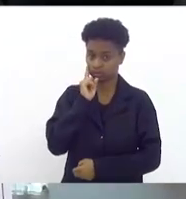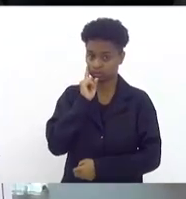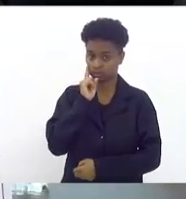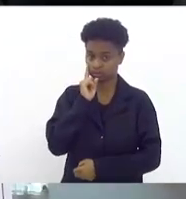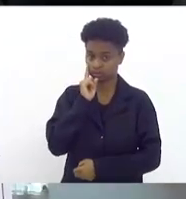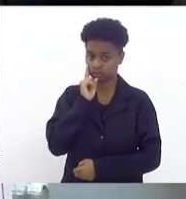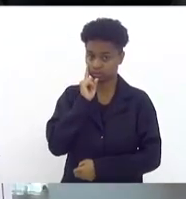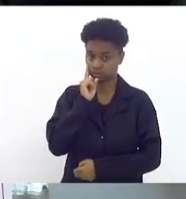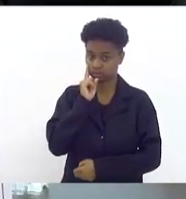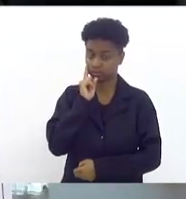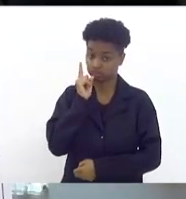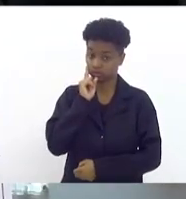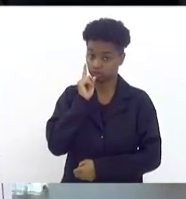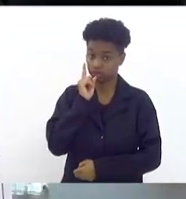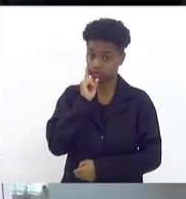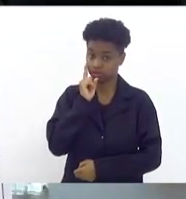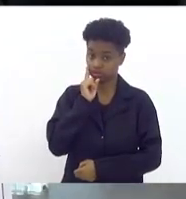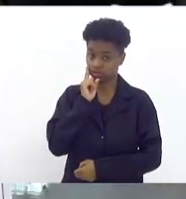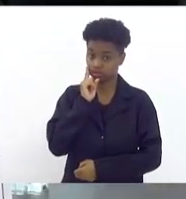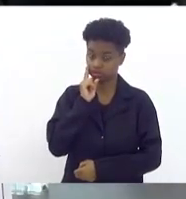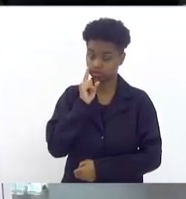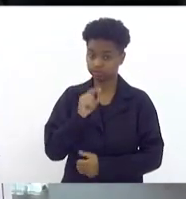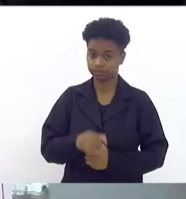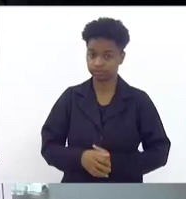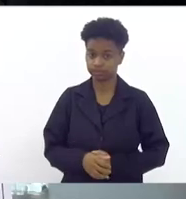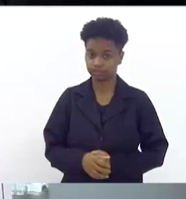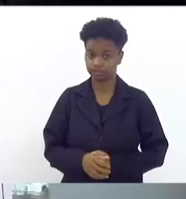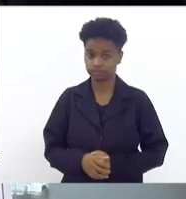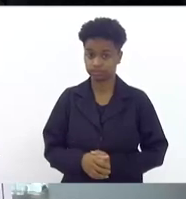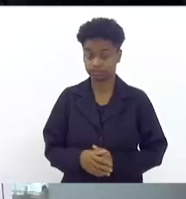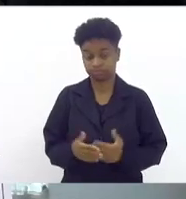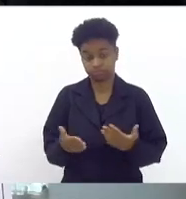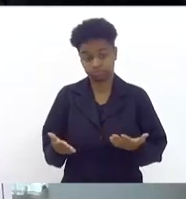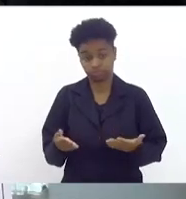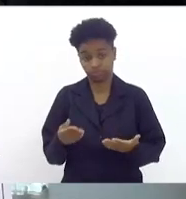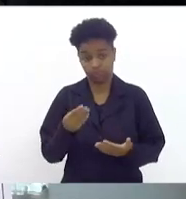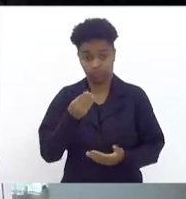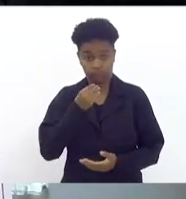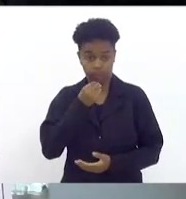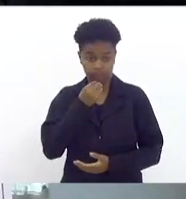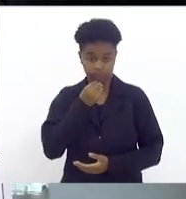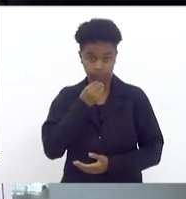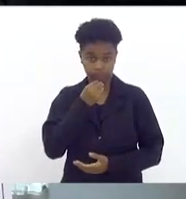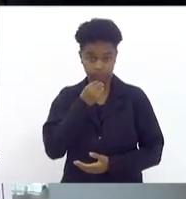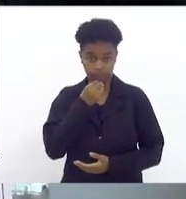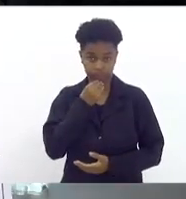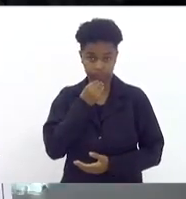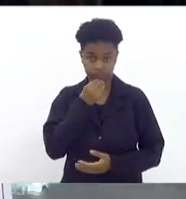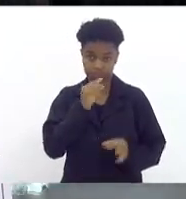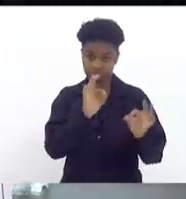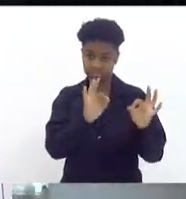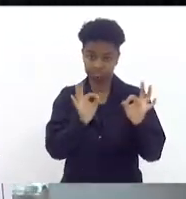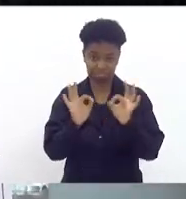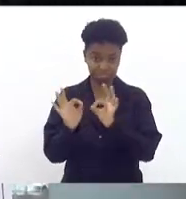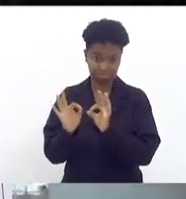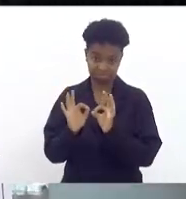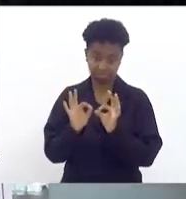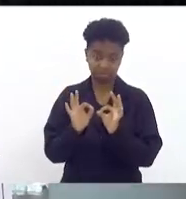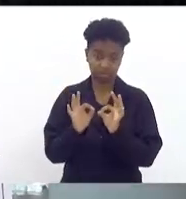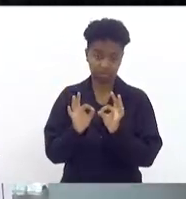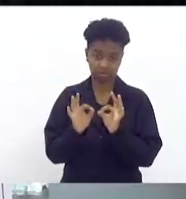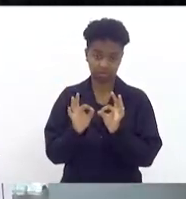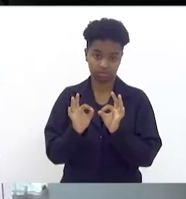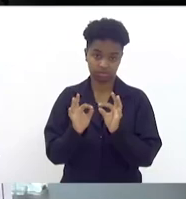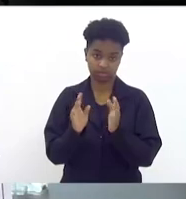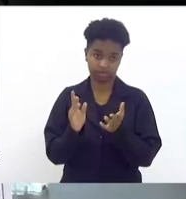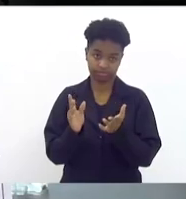Todo dia. Na dieta, todos os dias. Evidentemente que ninguém vai negar